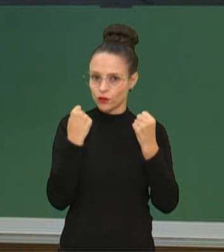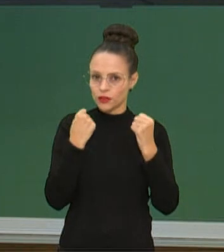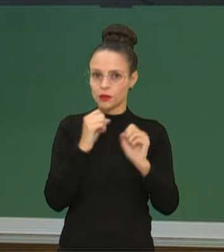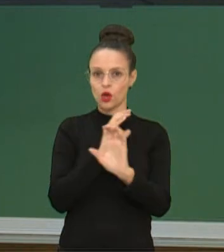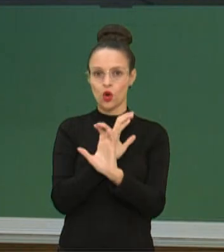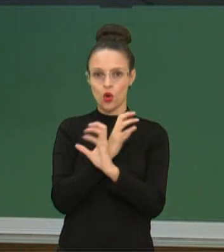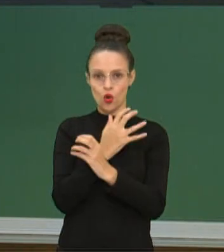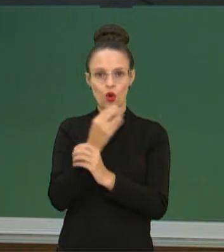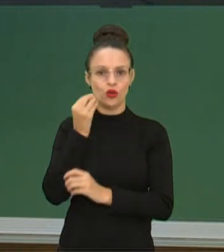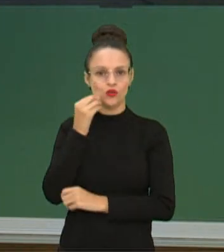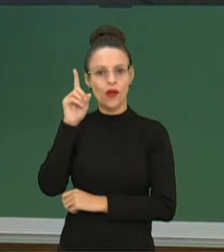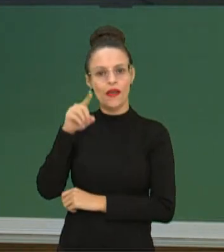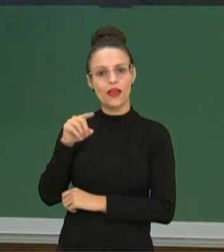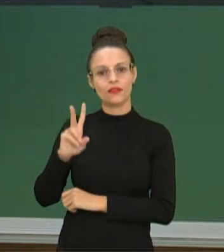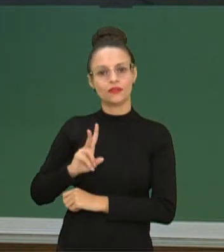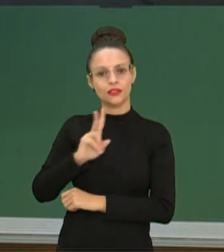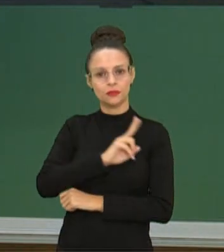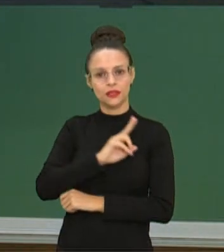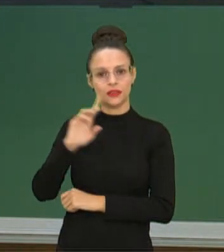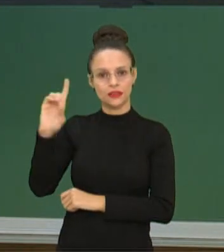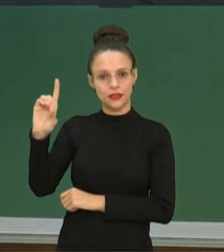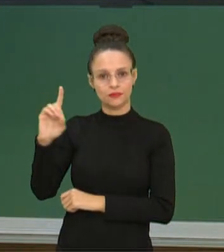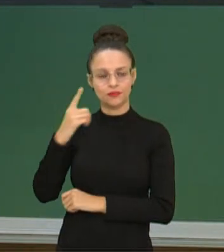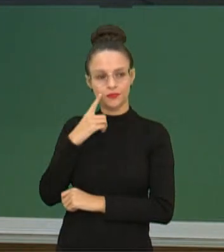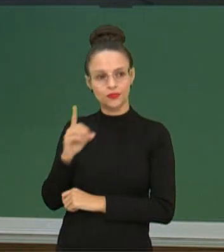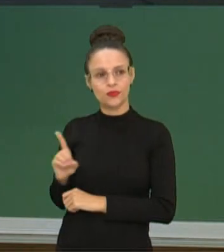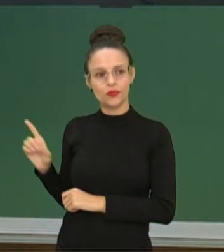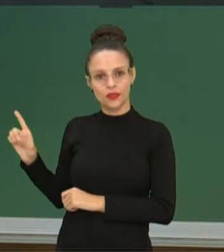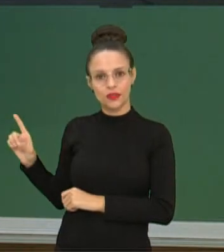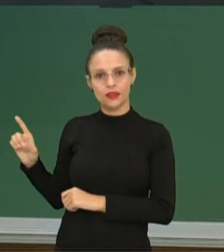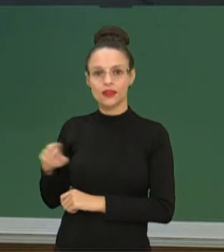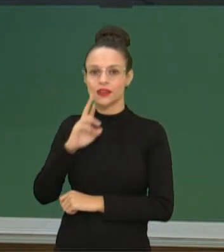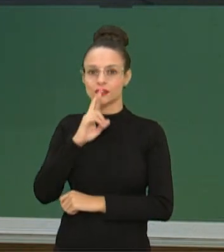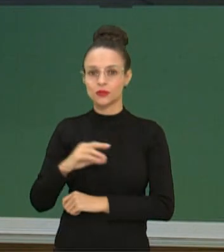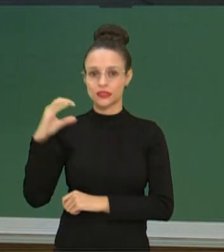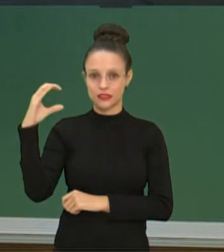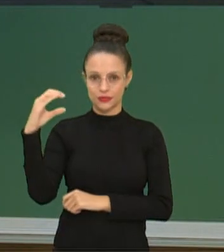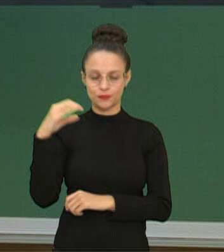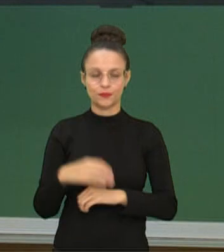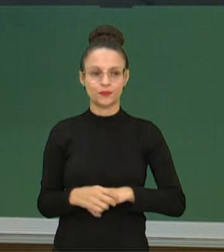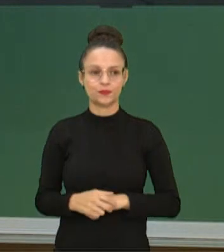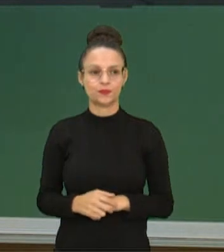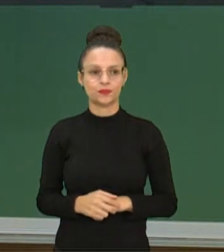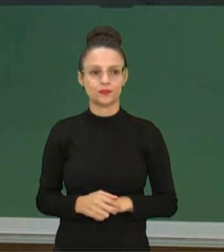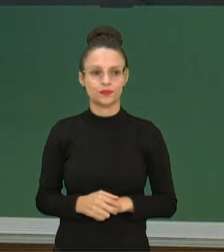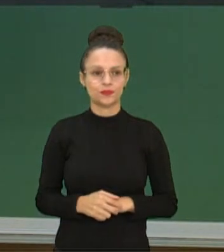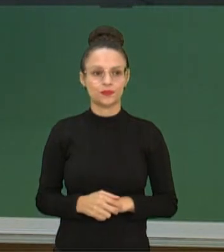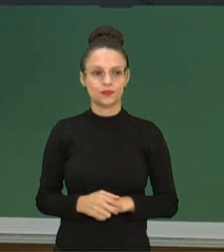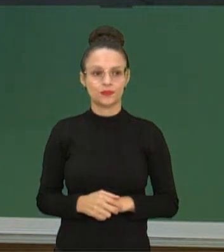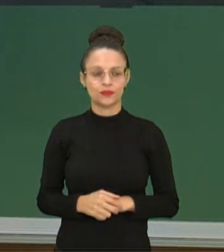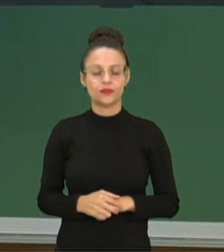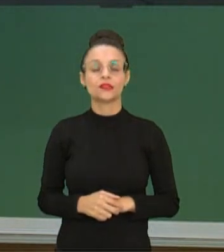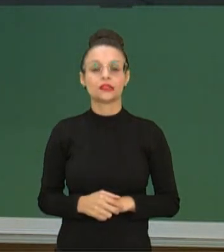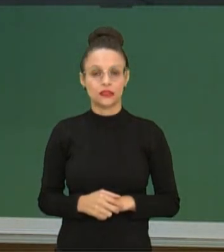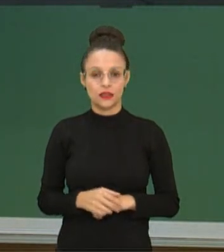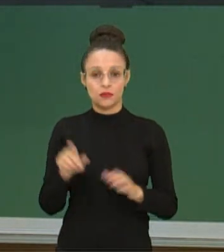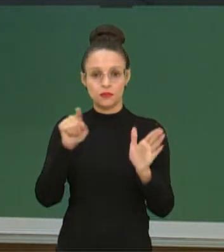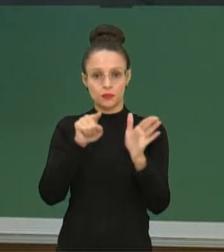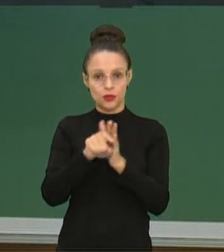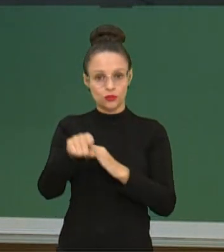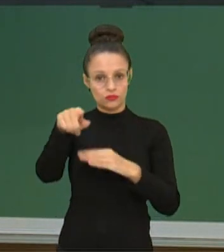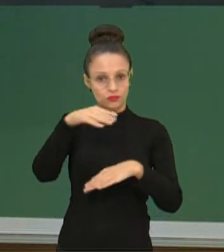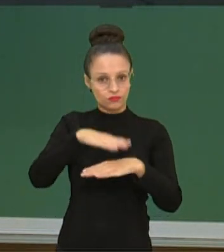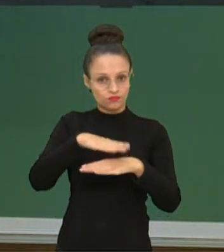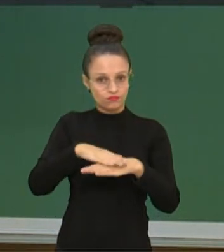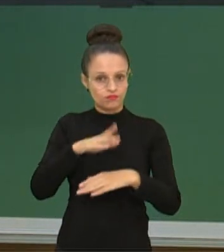vitamina D, né? Então, a nossa resposta aqui correta era a letra C. Uma questão aí para você resolver